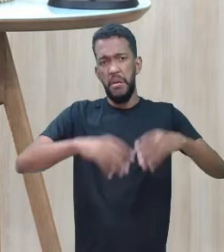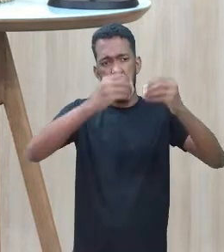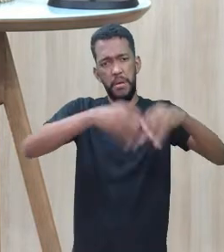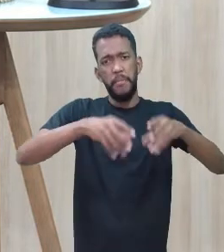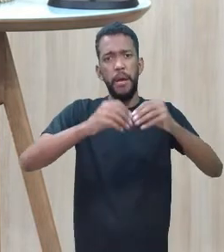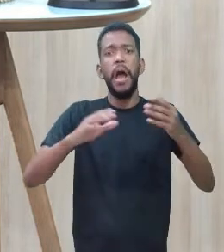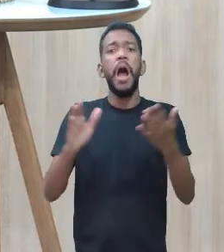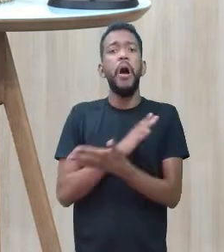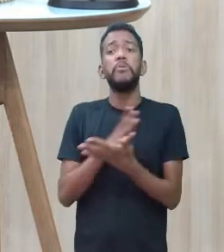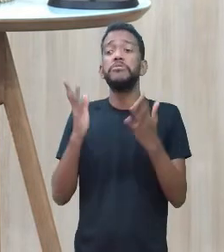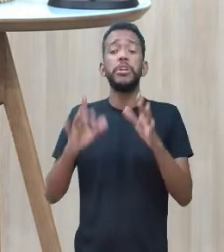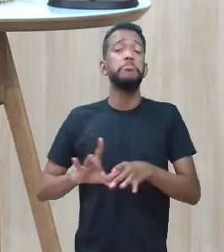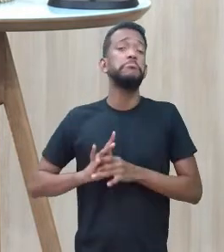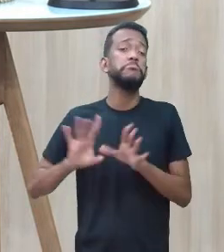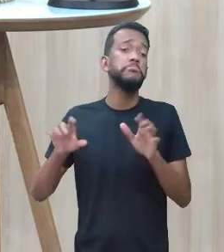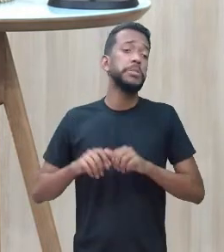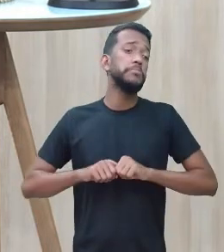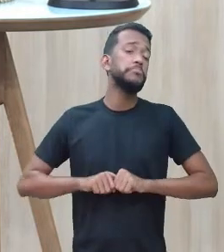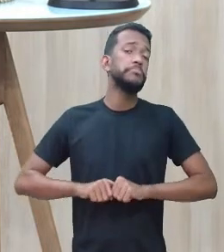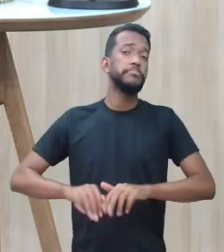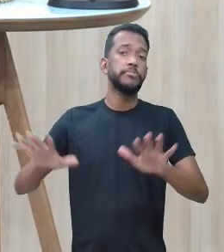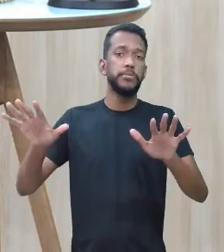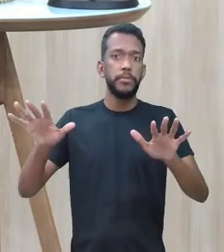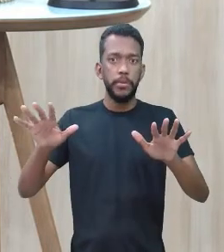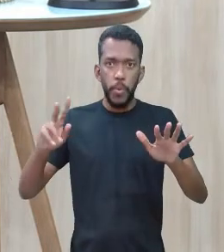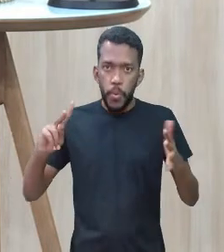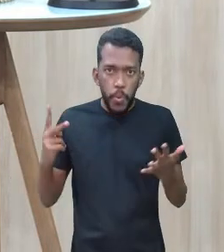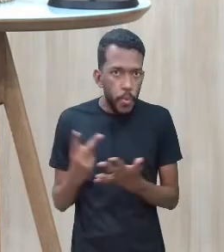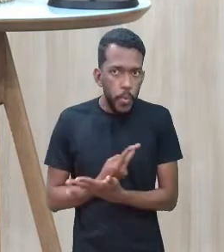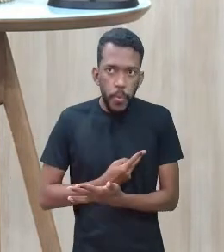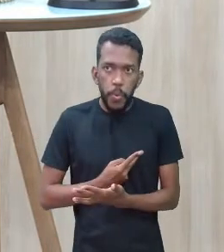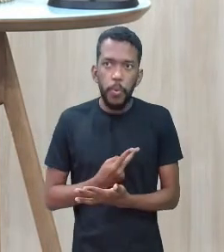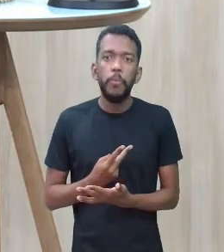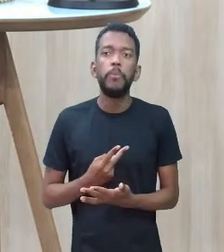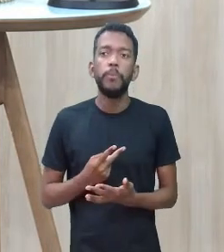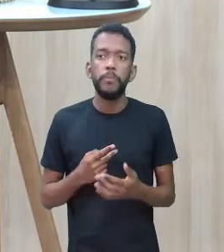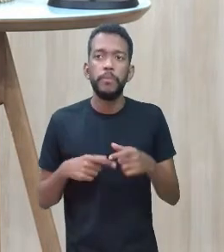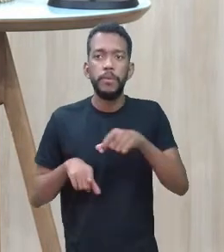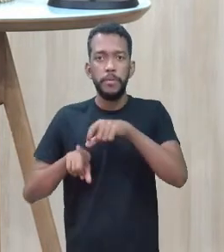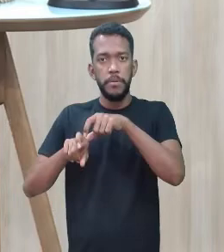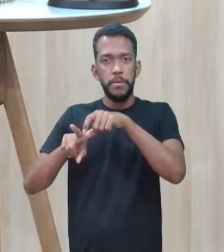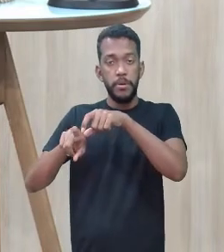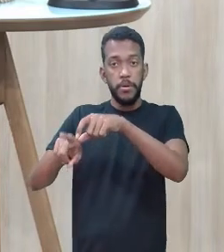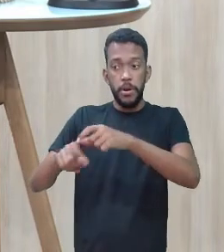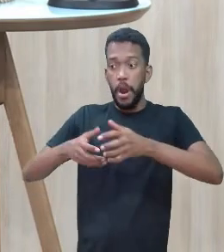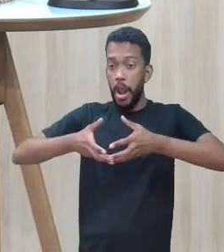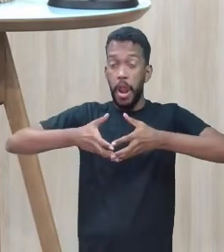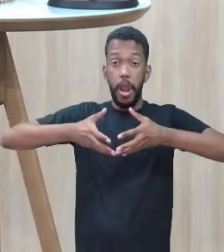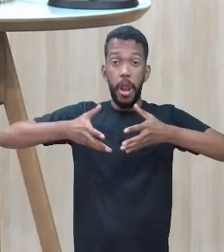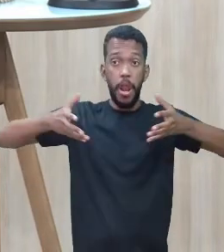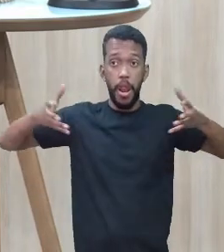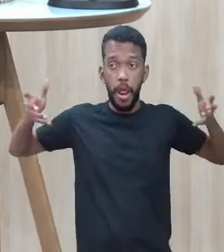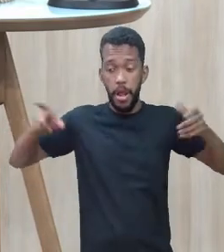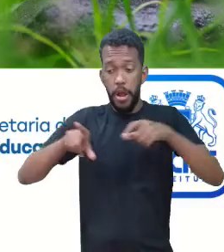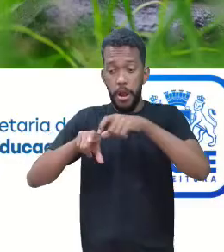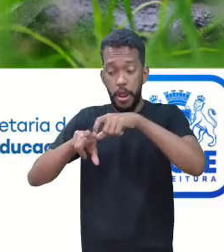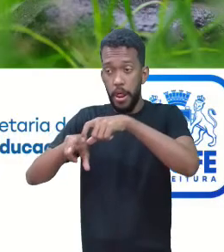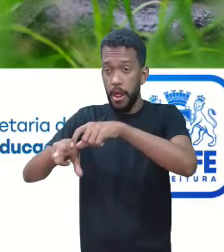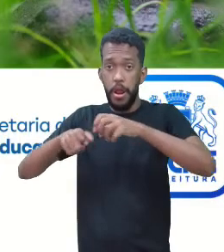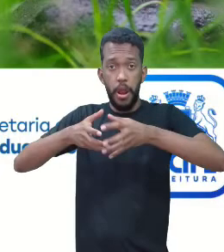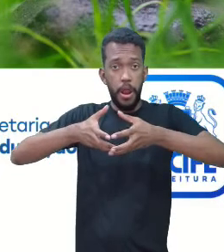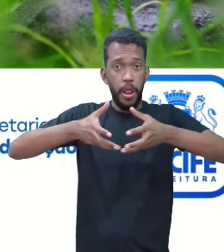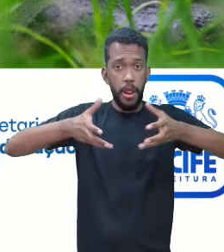cuidado liberaram esses caramujos por aí. E o que aconteceu? Uma superpopulação. Esses caramujos,